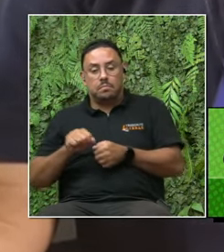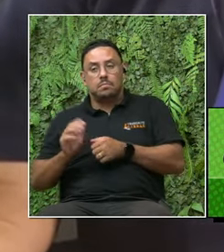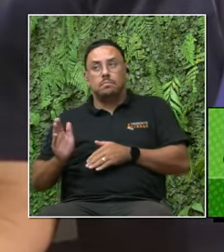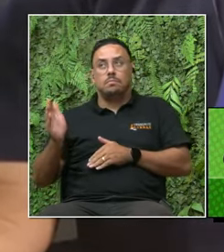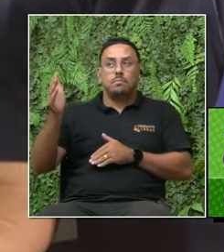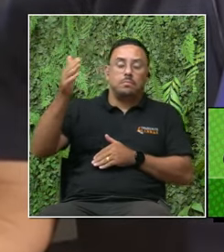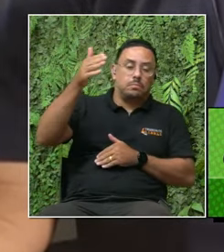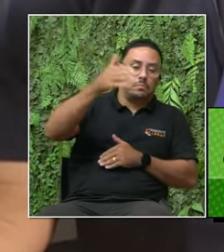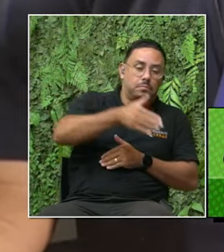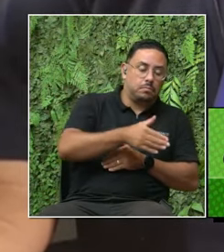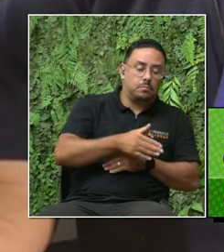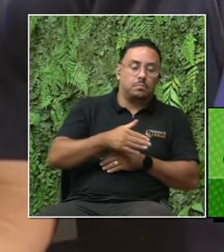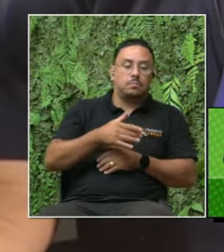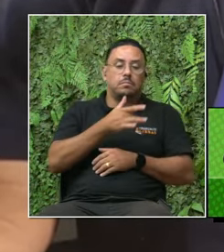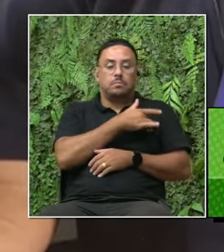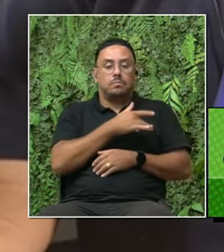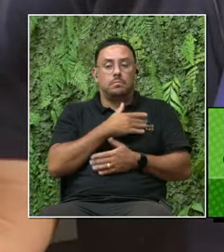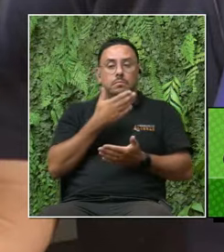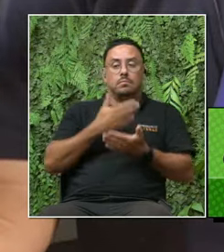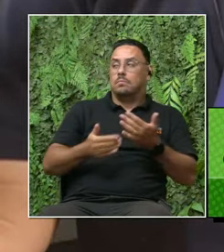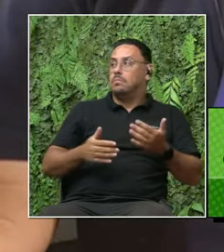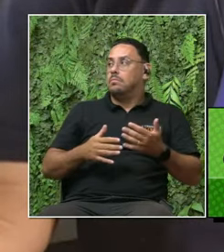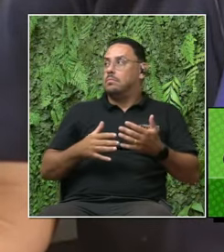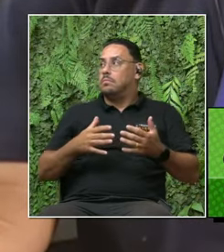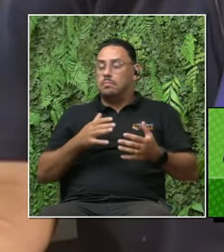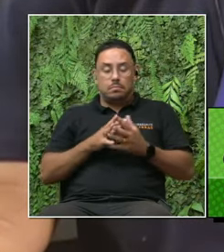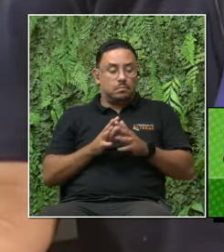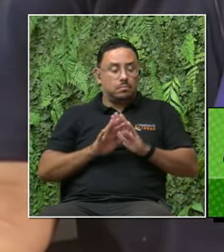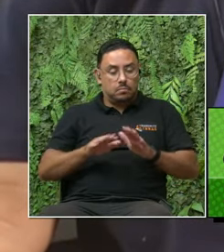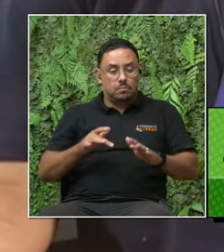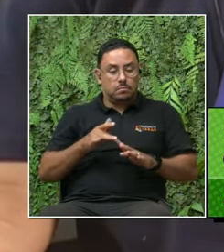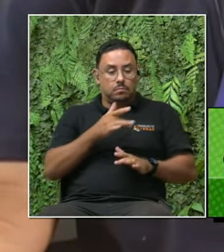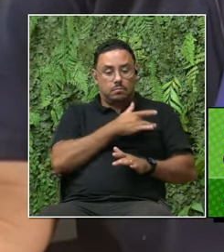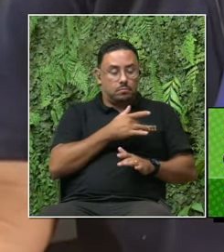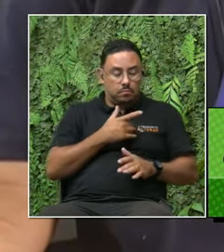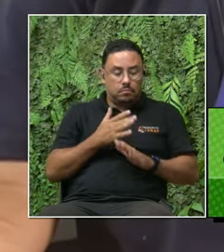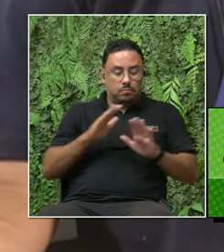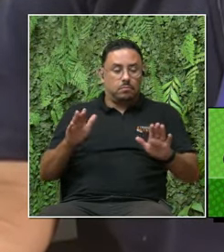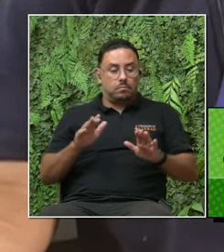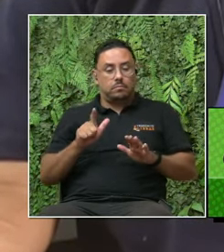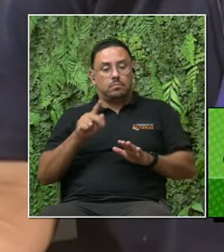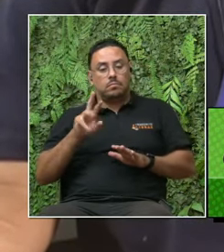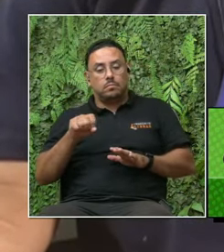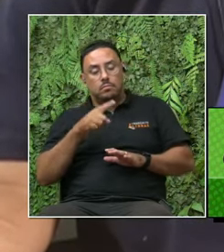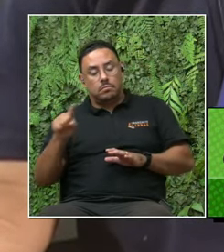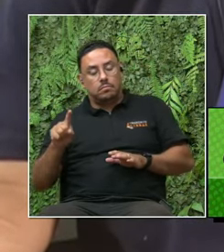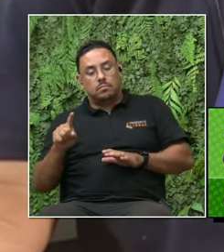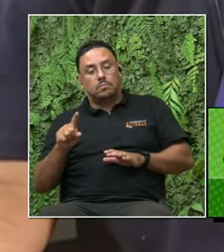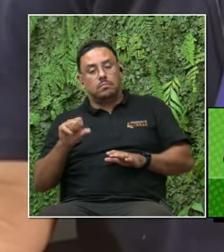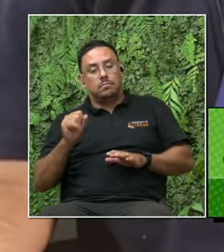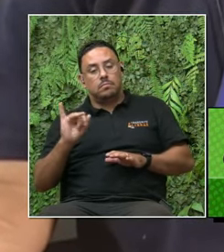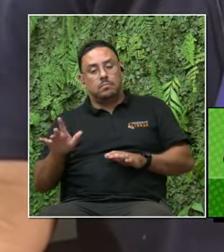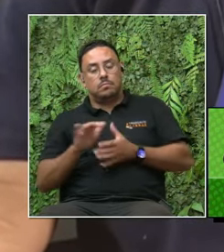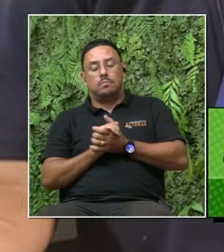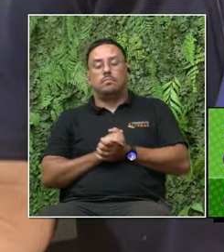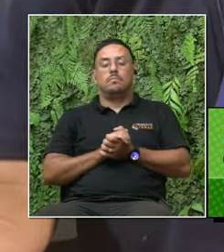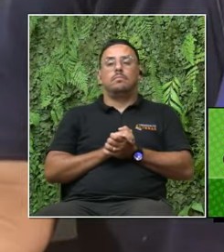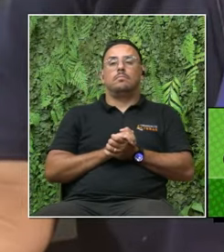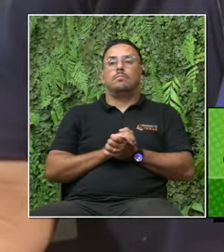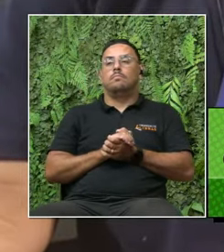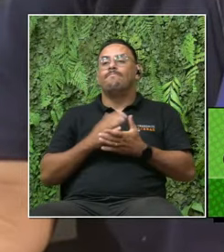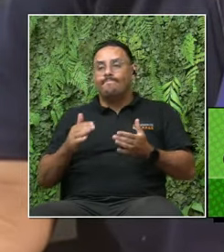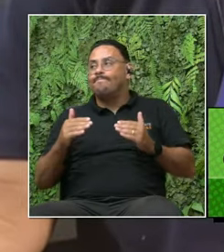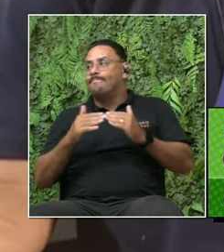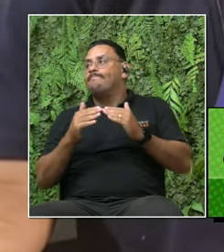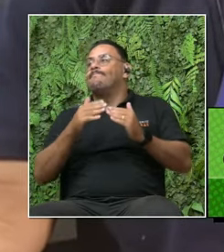então assim o Cruzeiro tava completamente perdido o Cruzeiro inteiro não só o Lucas é o Lucas Silva quem tem que marcar na na na linha de fundo na na lateral Eu concordo com